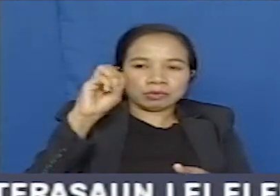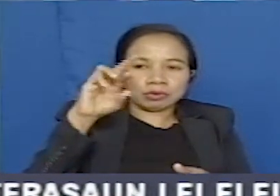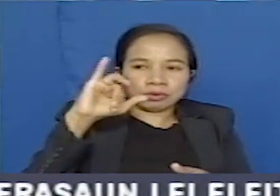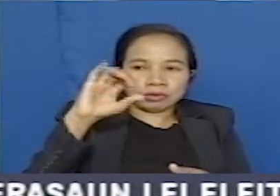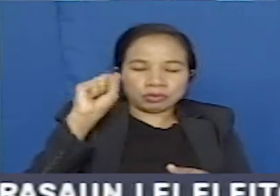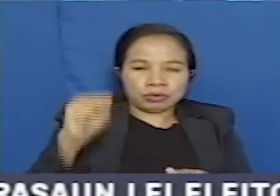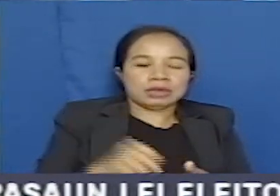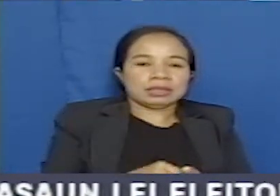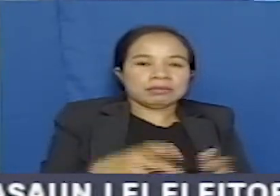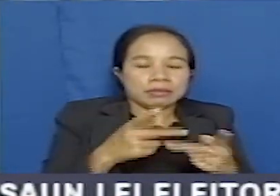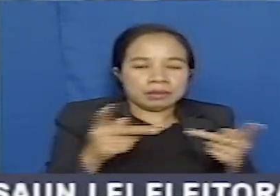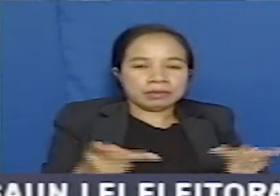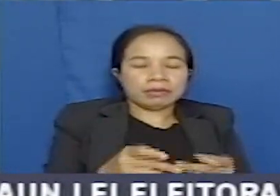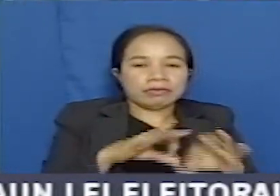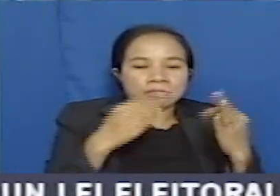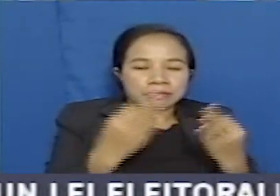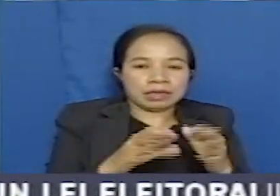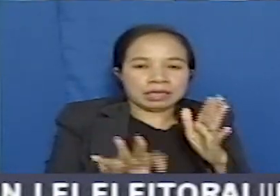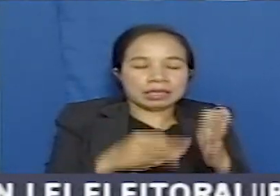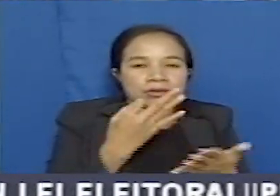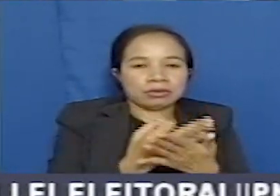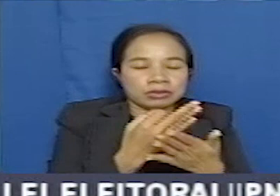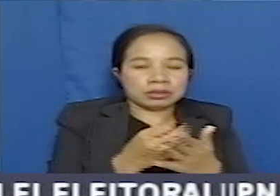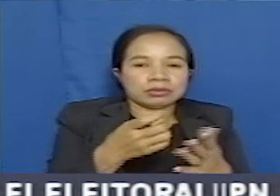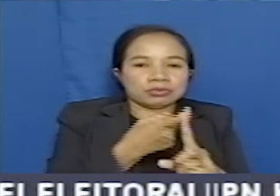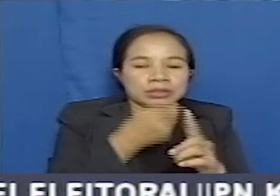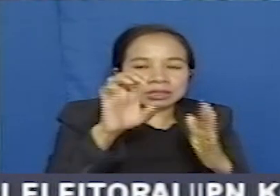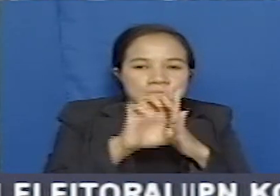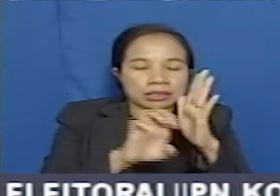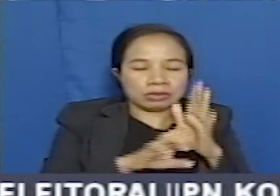kada familia hetangona osang huse estado hodibuka